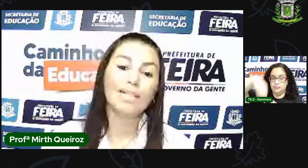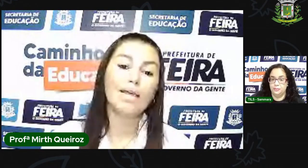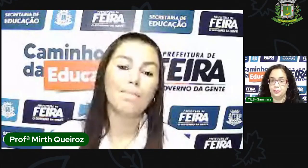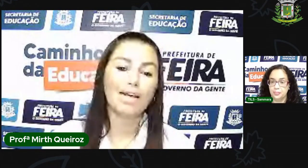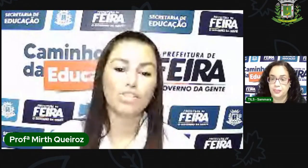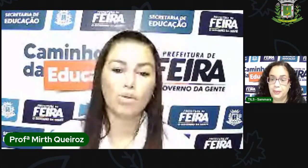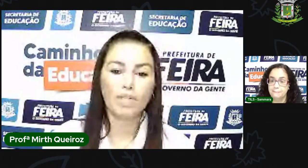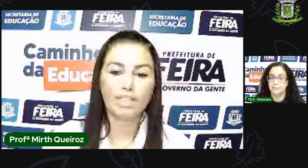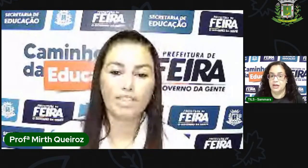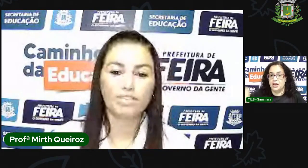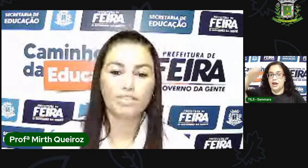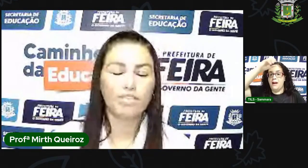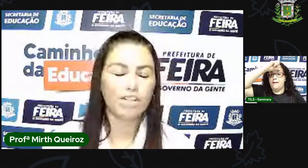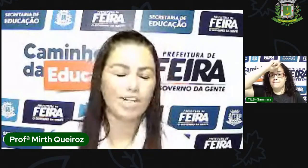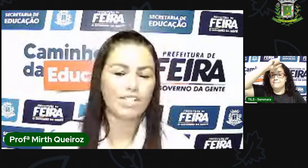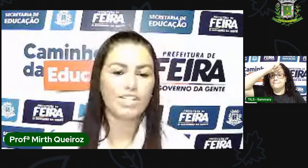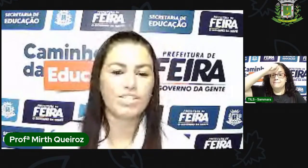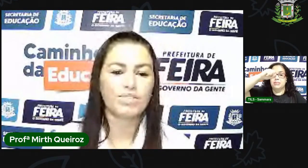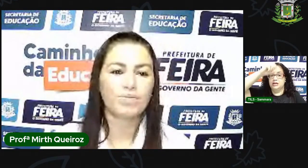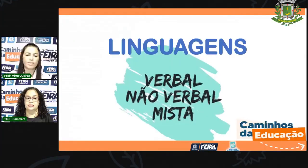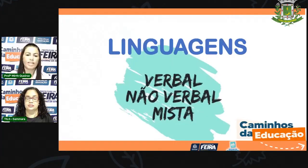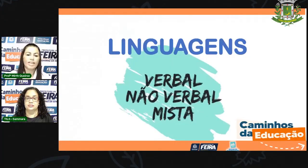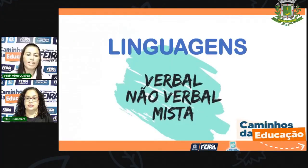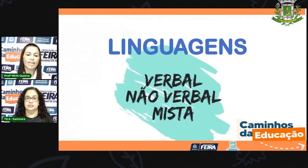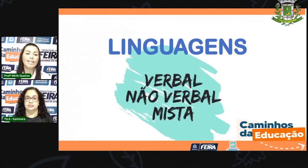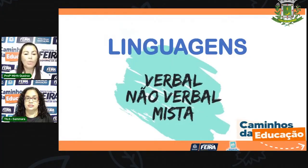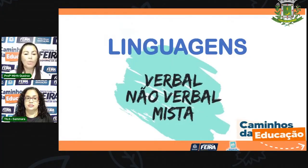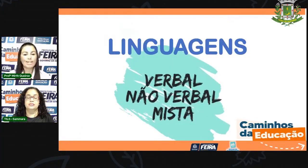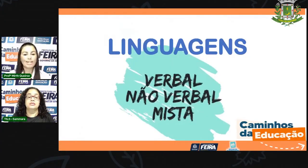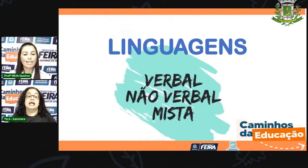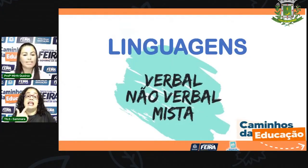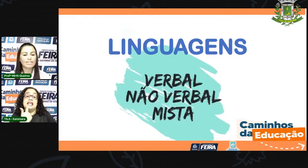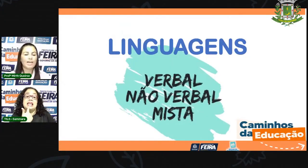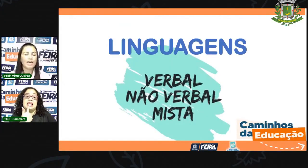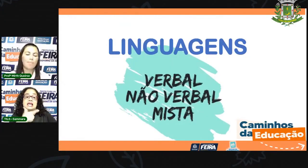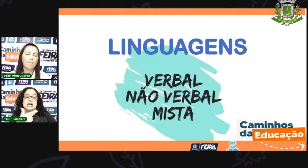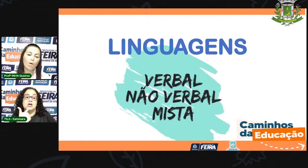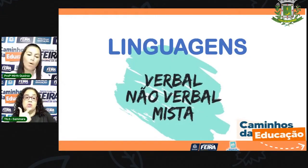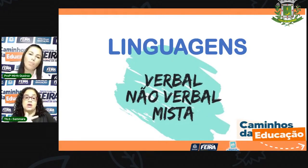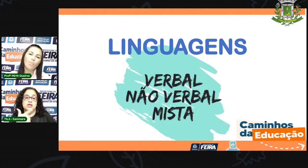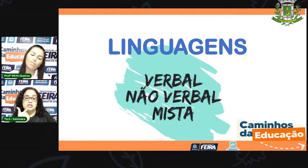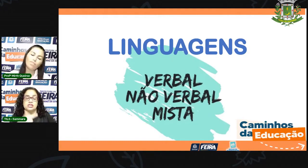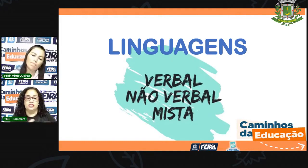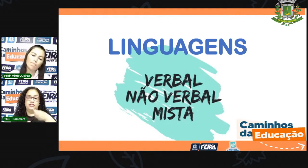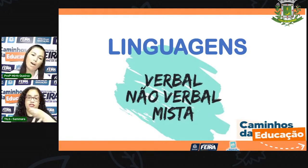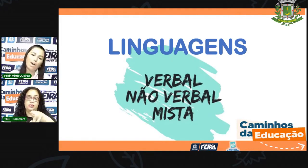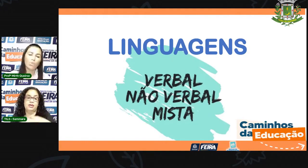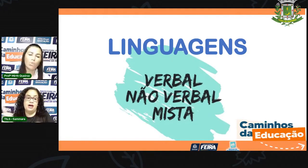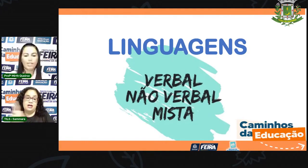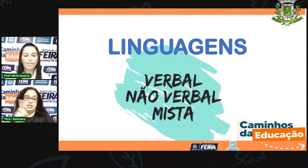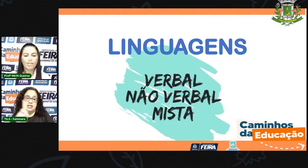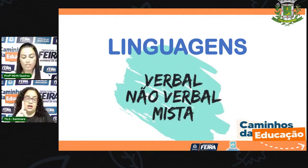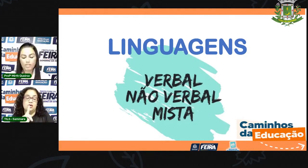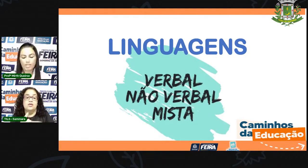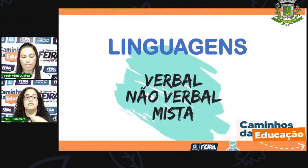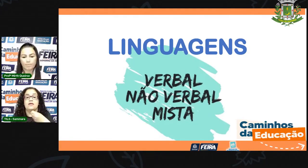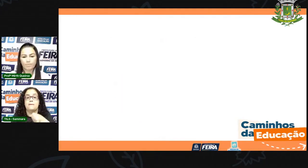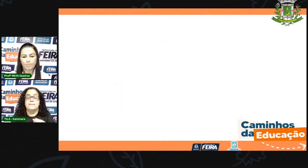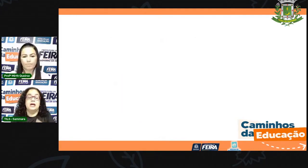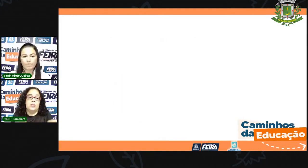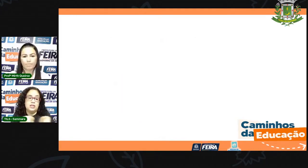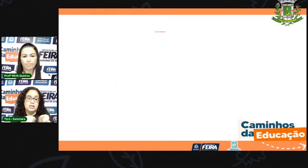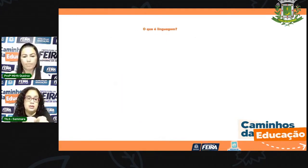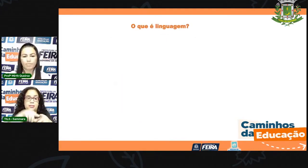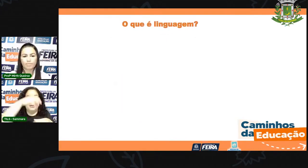mais, aprendem mais sobre isso. Vem com a gente. Linguagens verbal, não verbal e mista.